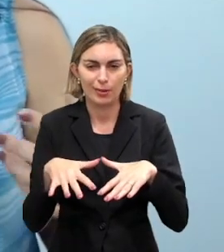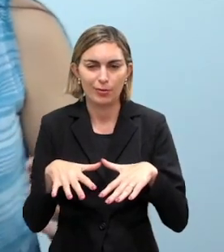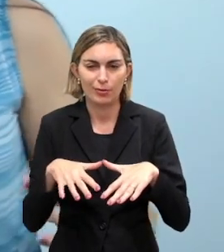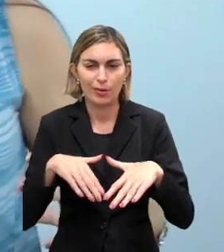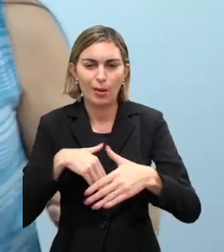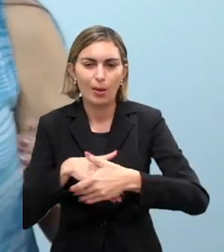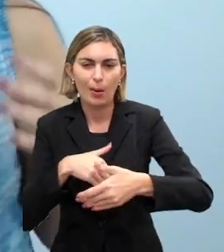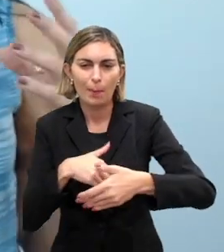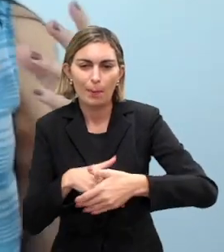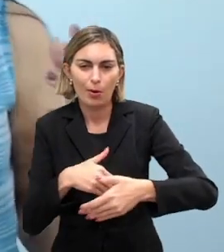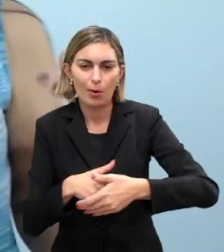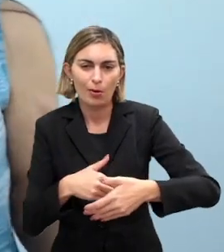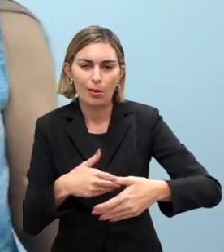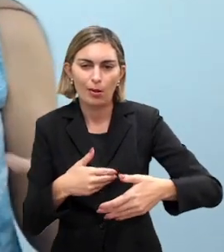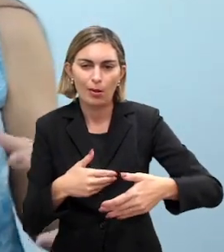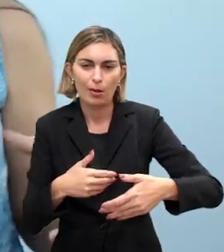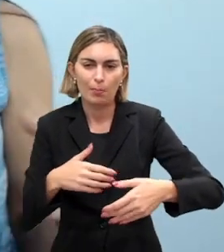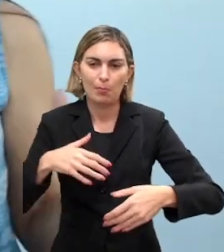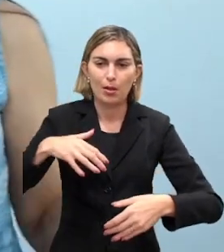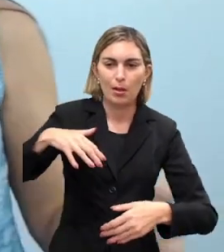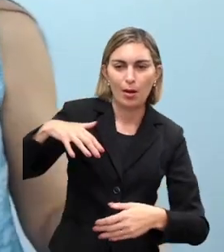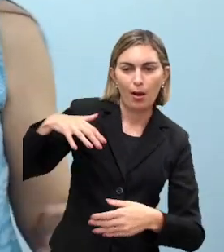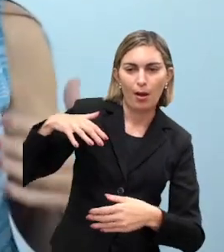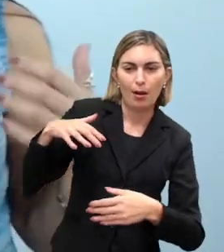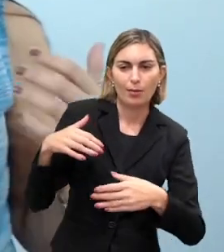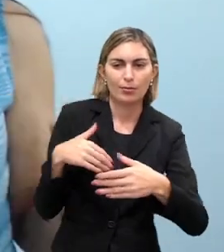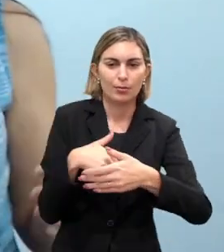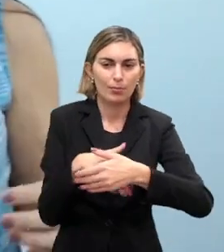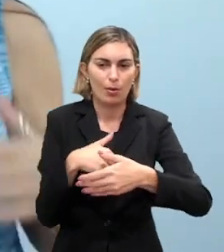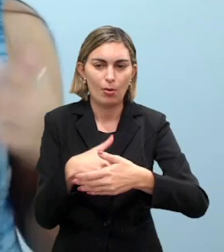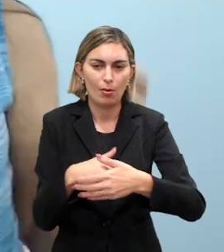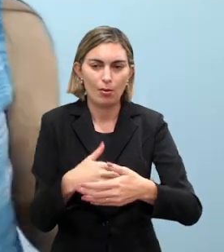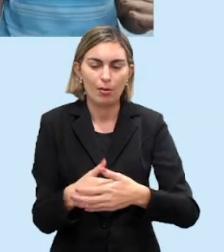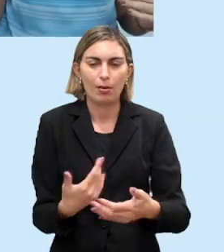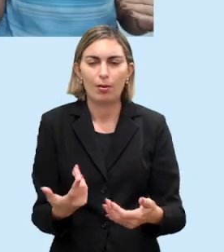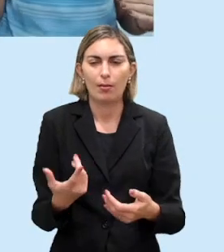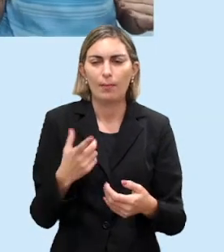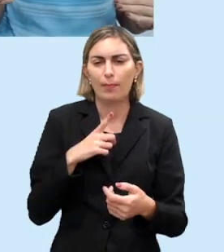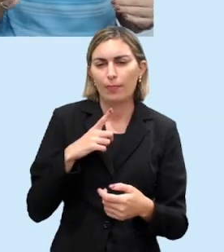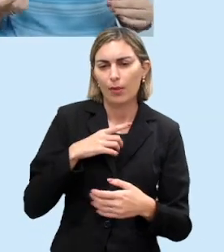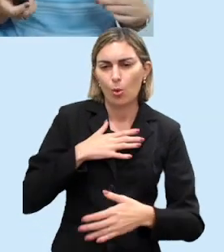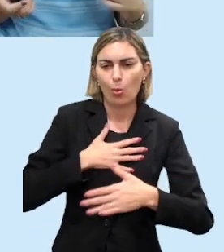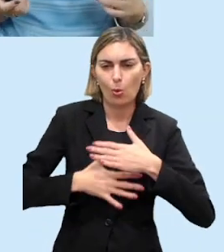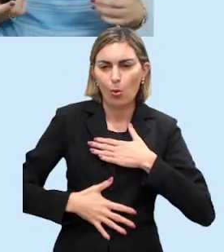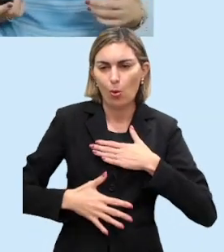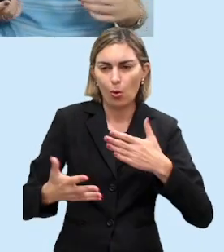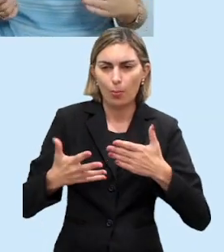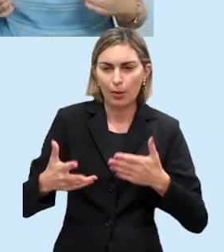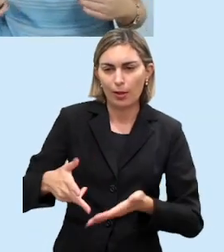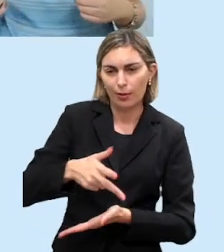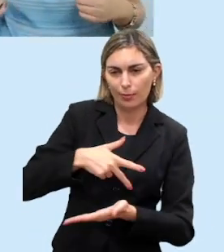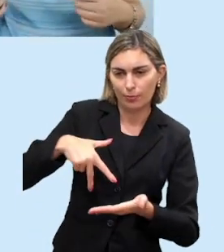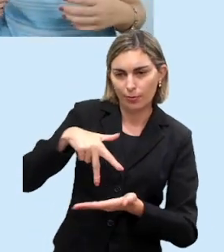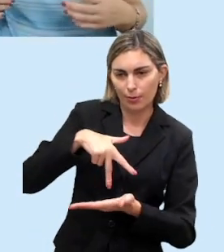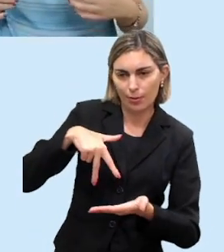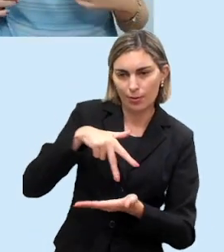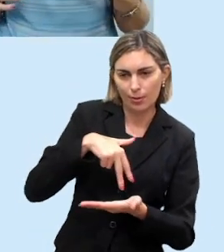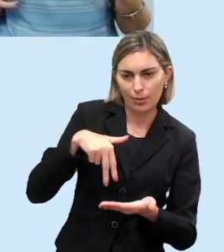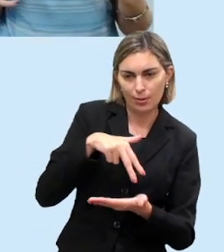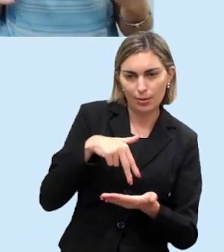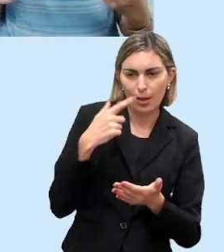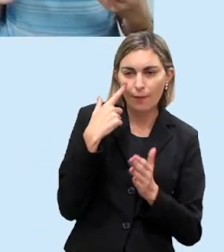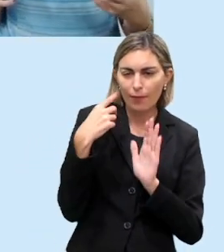sendo tocada, né? Esse braço está aí nesse movimento como, né, que eu estou querendo dançar. Então veja que o designer